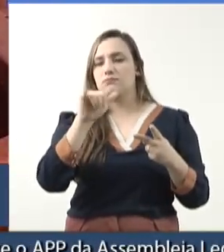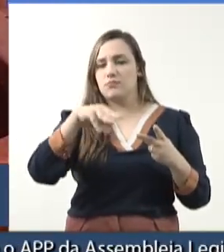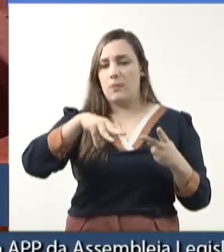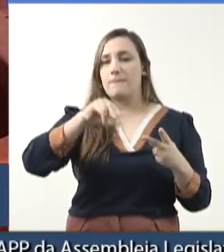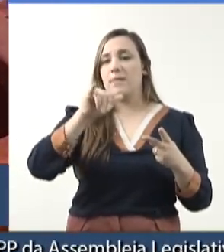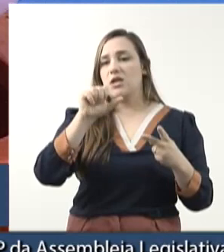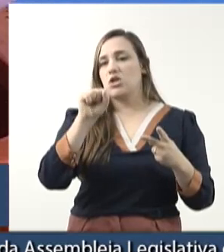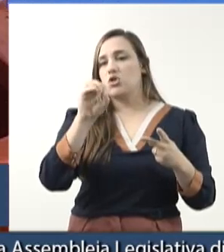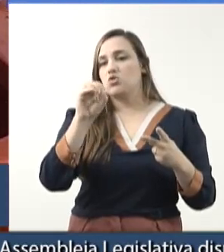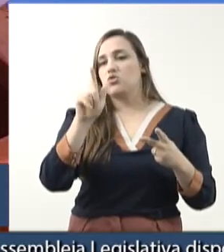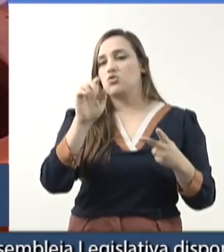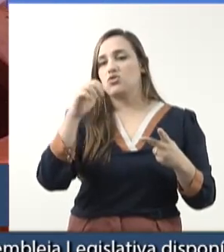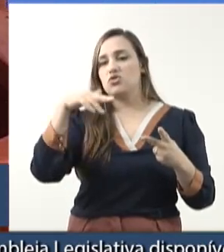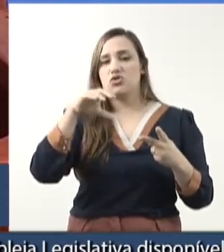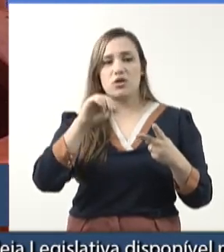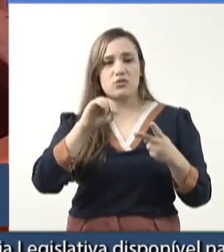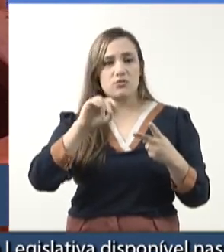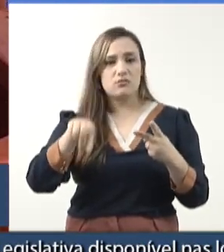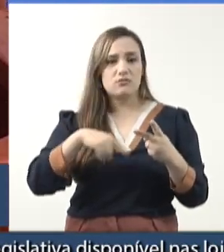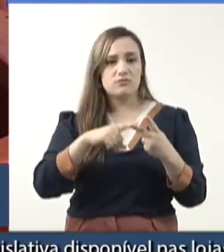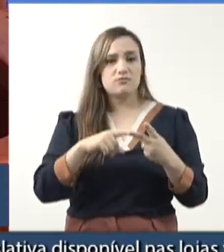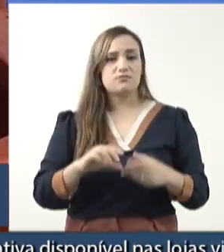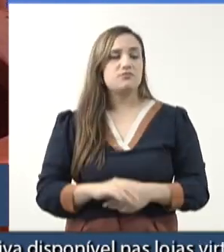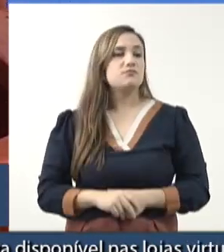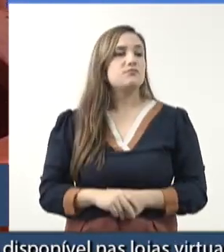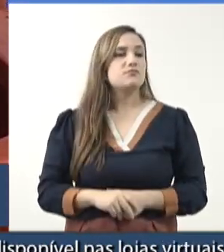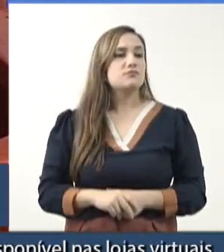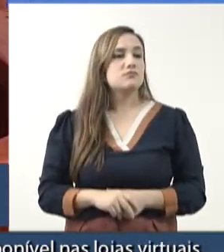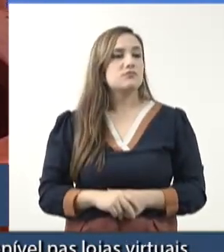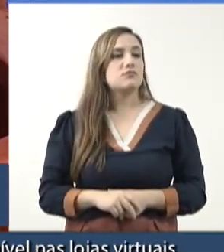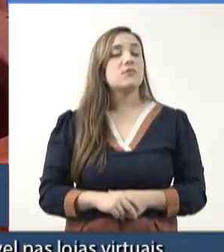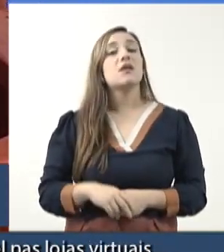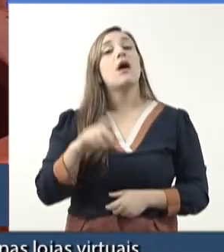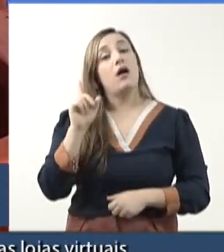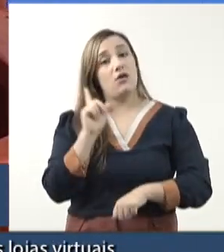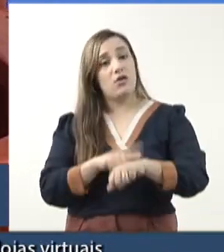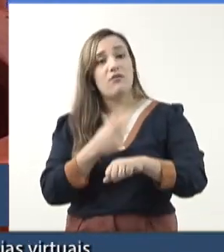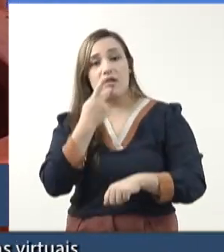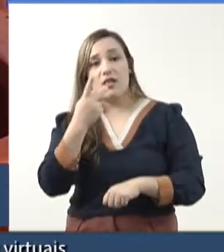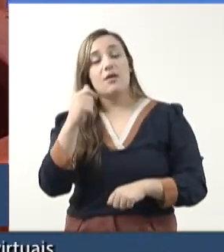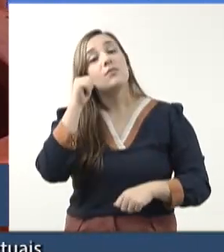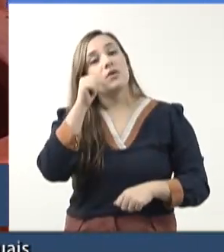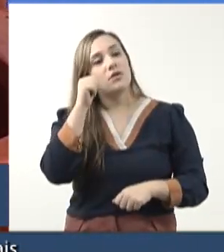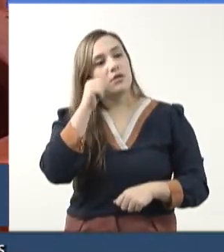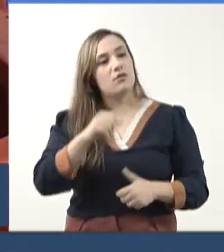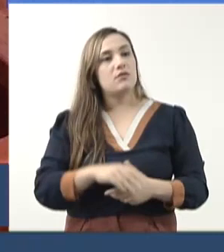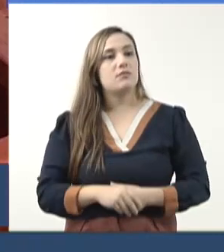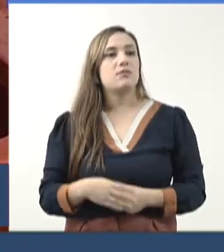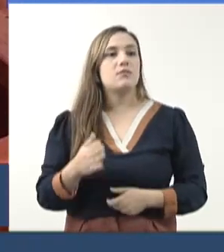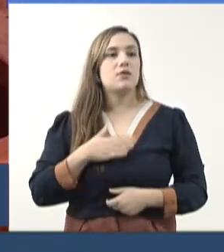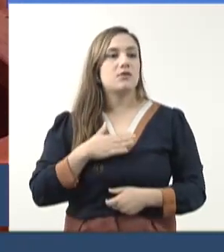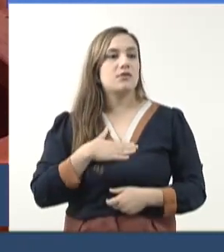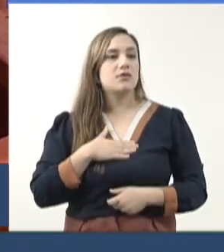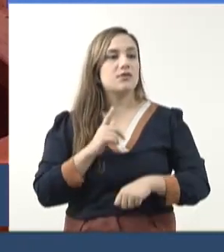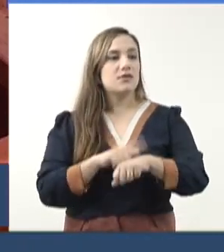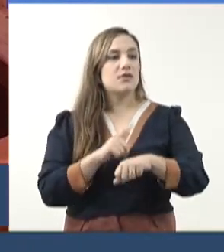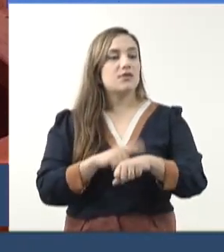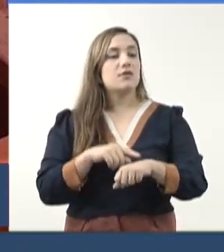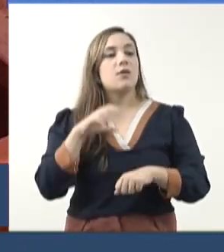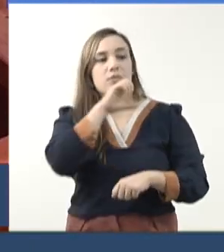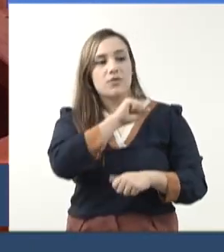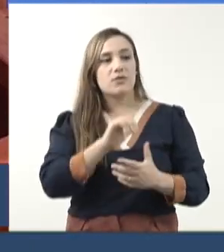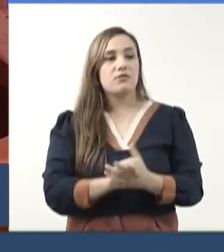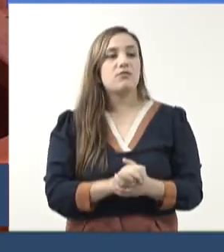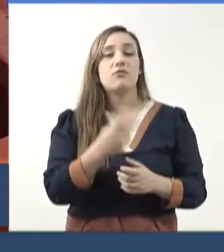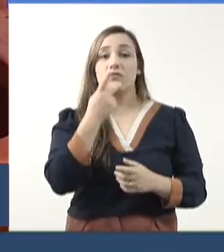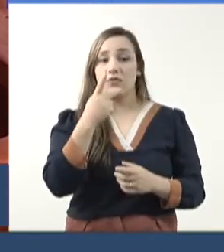temos que compreender a partir disso. E por falar no feminino, e meu tempo é curto, vamos ter que reduzir aqui. Por falar